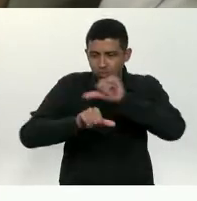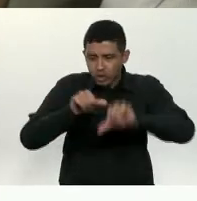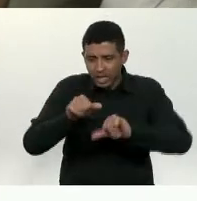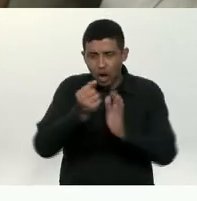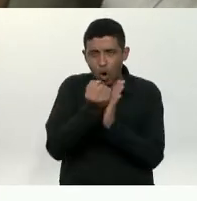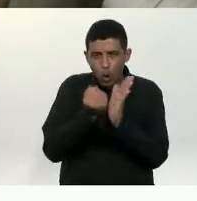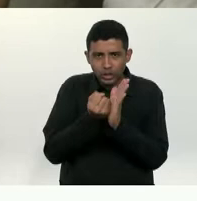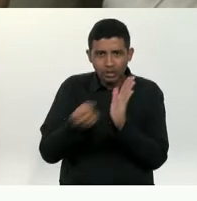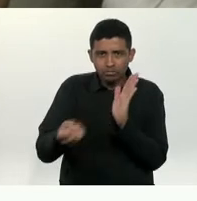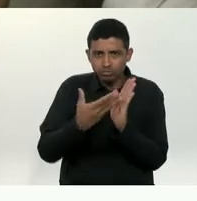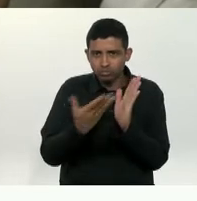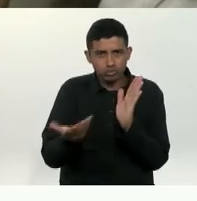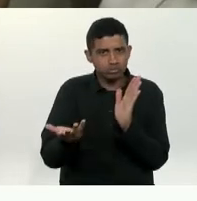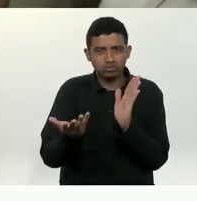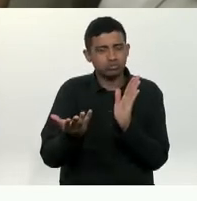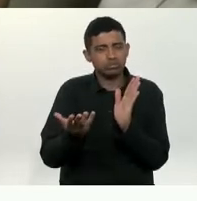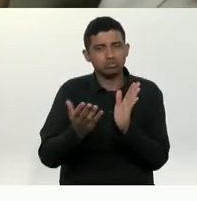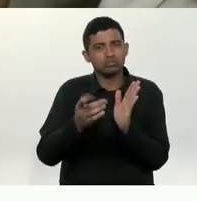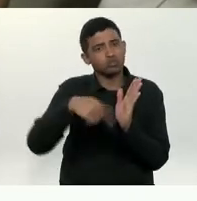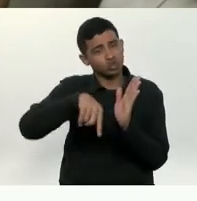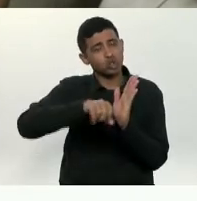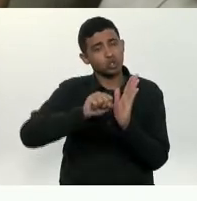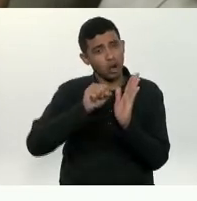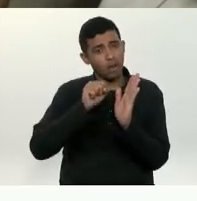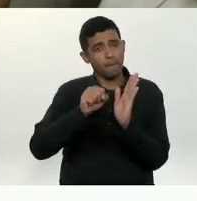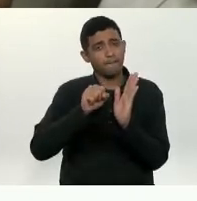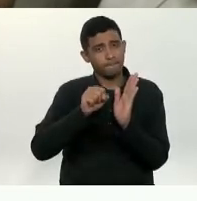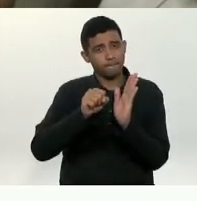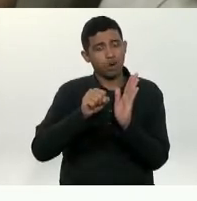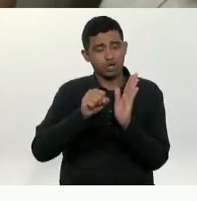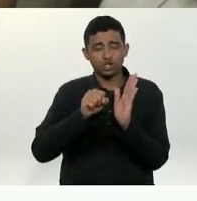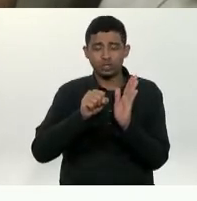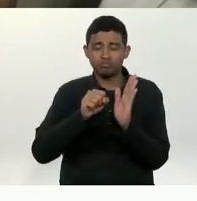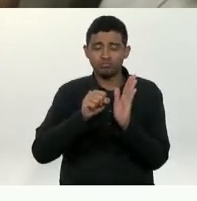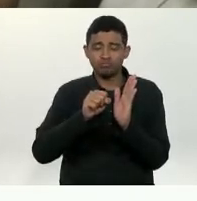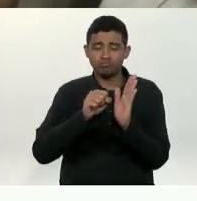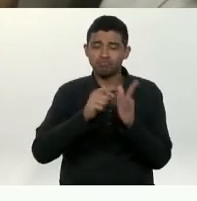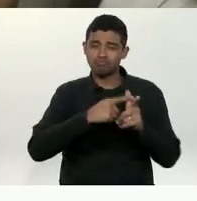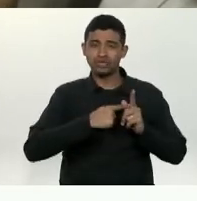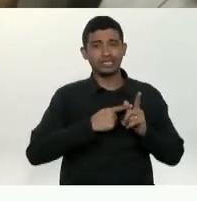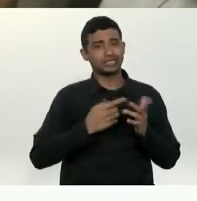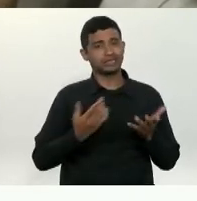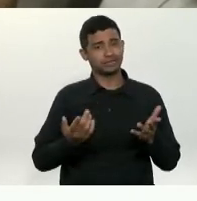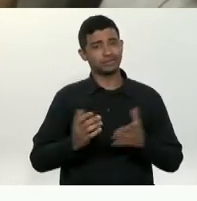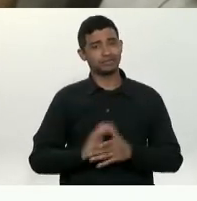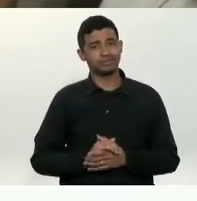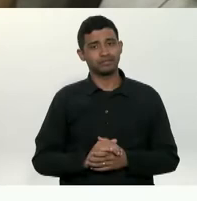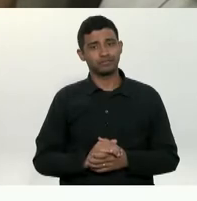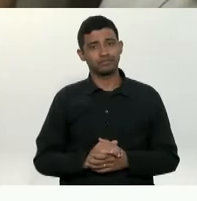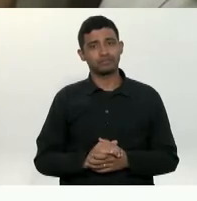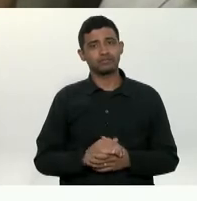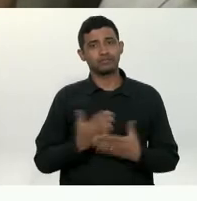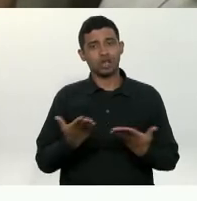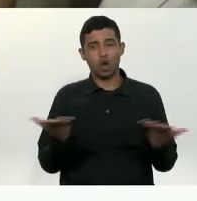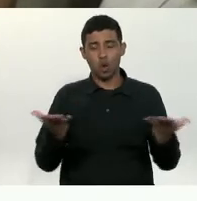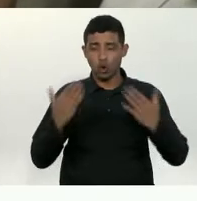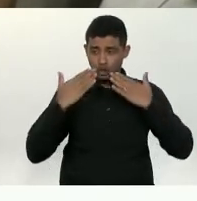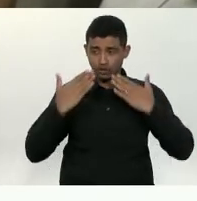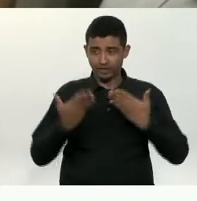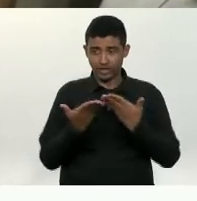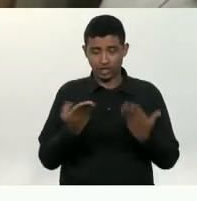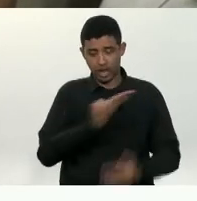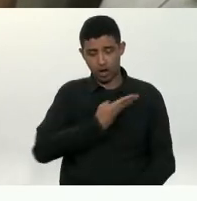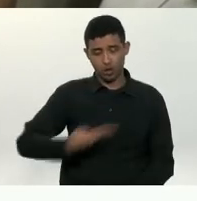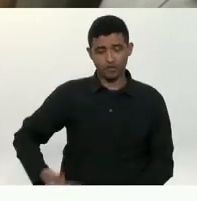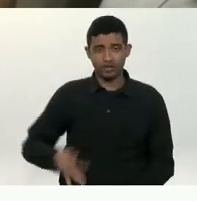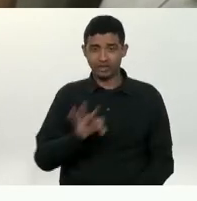adiantado, nós seremos excluídos do regime de recuperação fiscal. Então, hoje, perante o governo federal, há uma